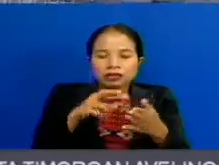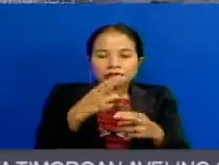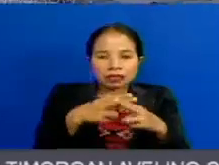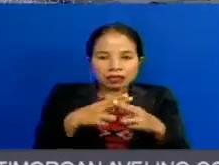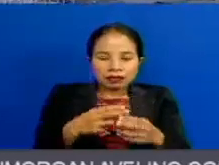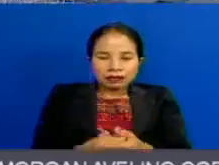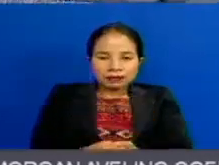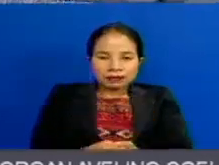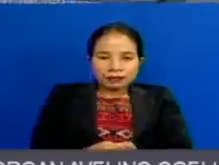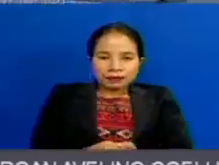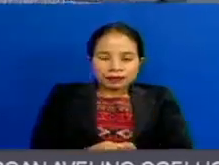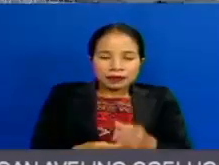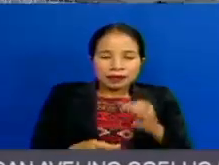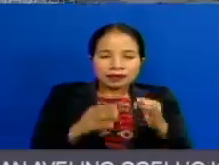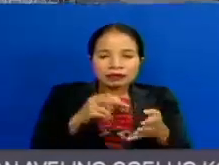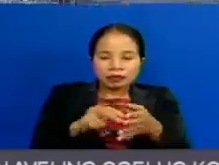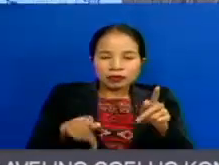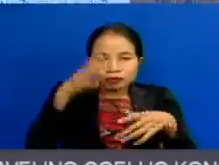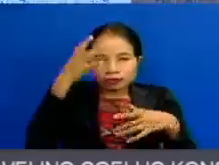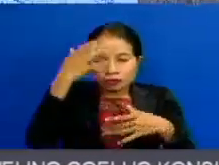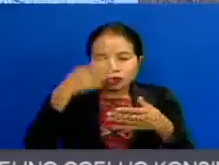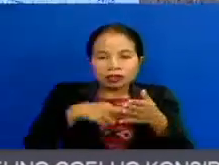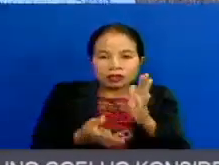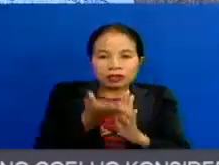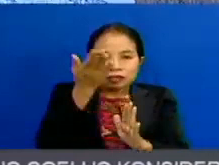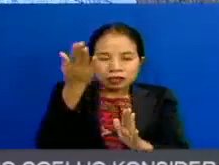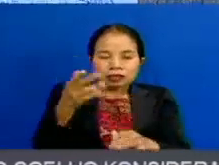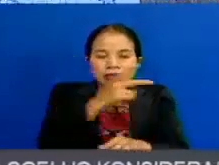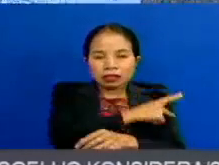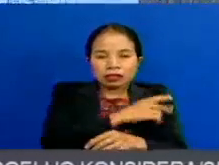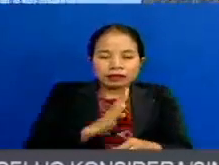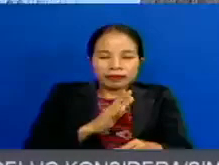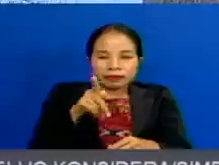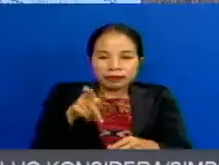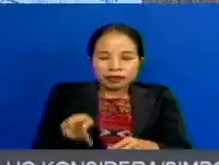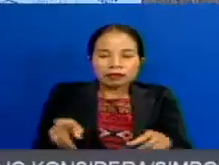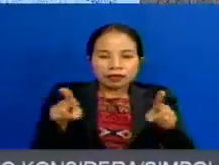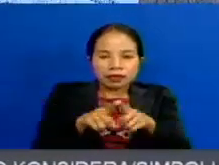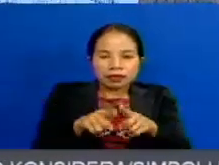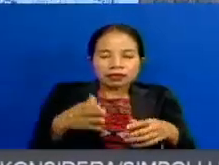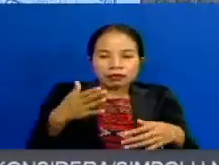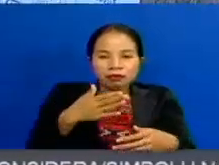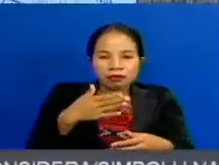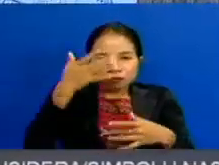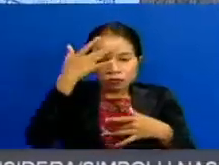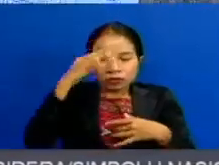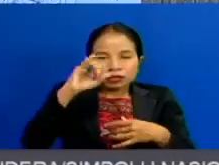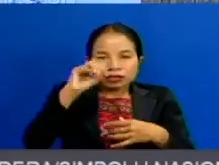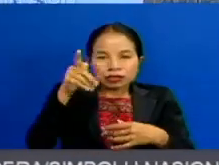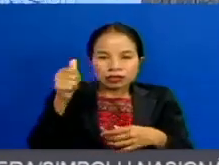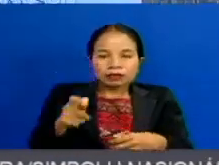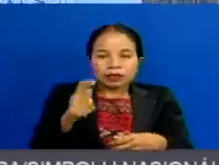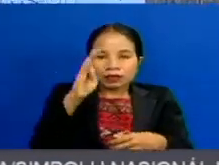refere. Enquanto número moras de beresista assim a clínica Bairro Pite Macarranessan, moras ispa no tuberculose, nebe